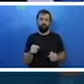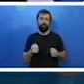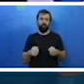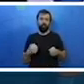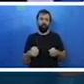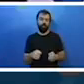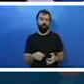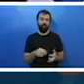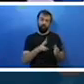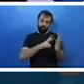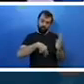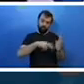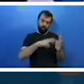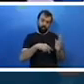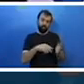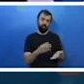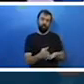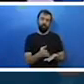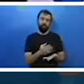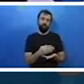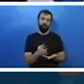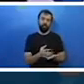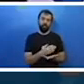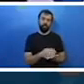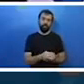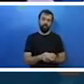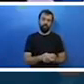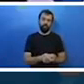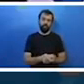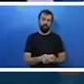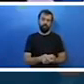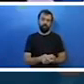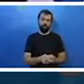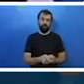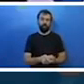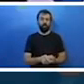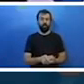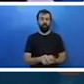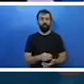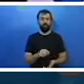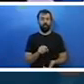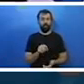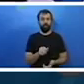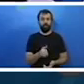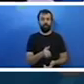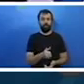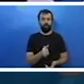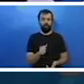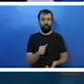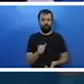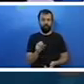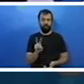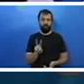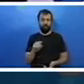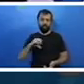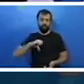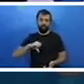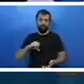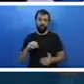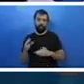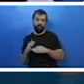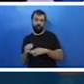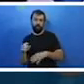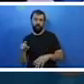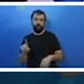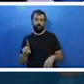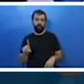texto. Vocês vão ler e vão colocar a resposta correta aqui. Mesmo sabendo que conspirar contra o